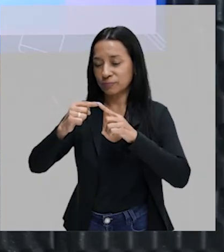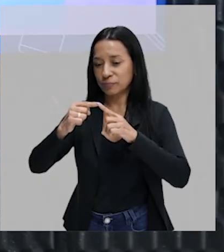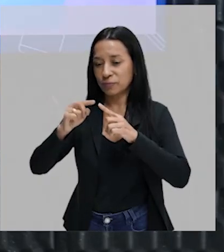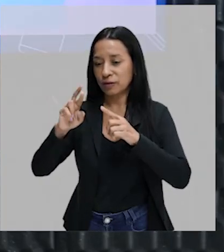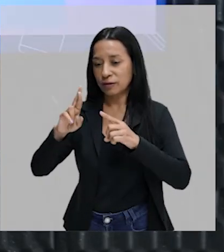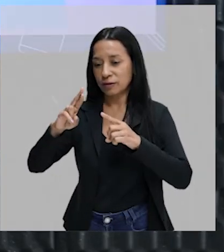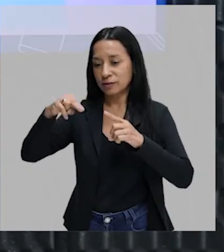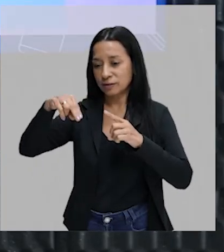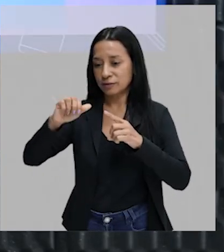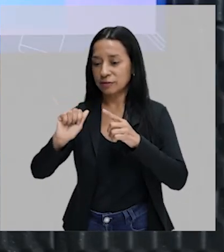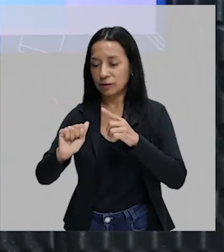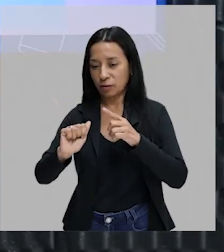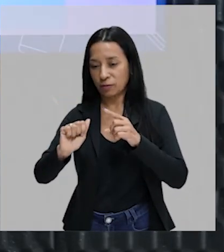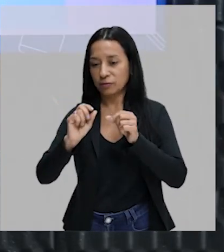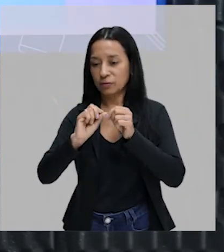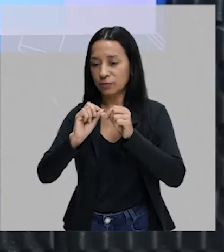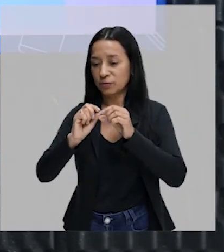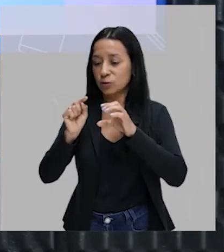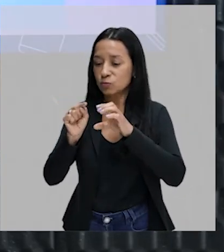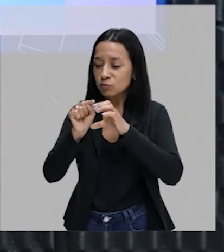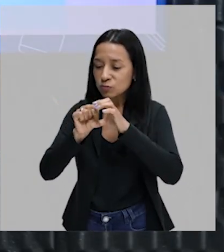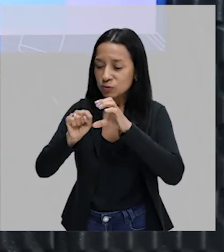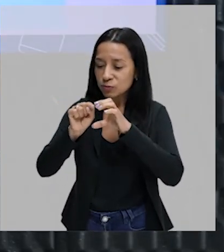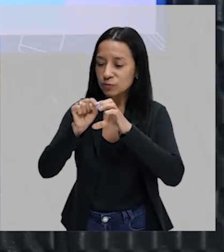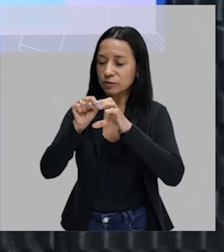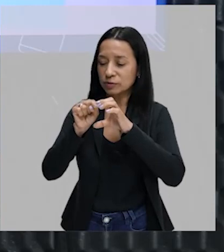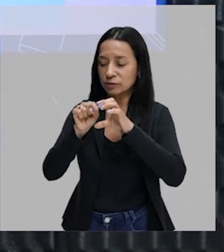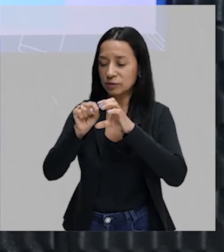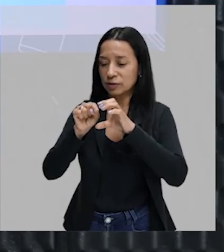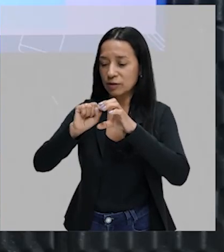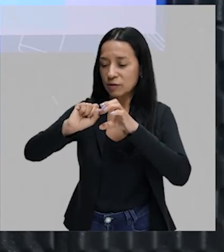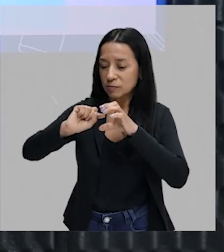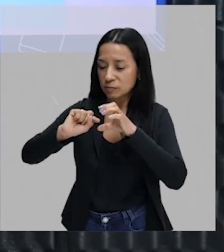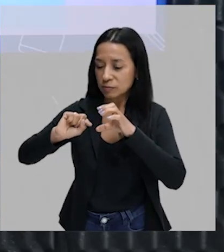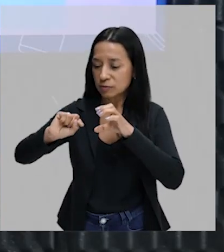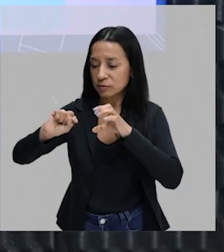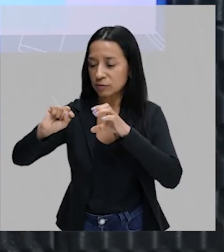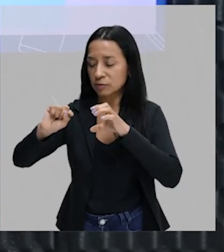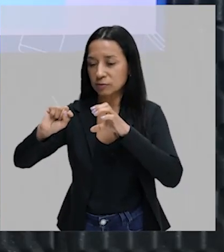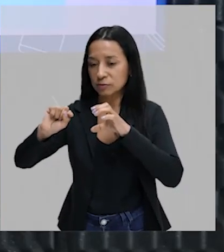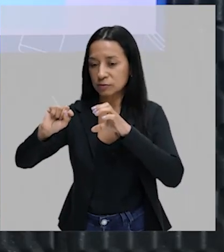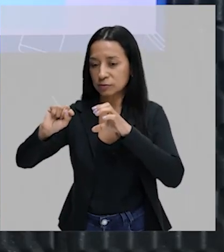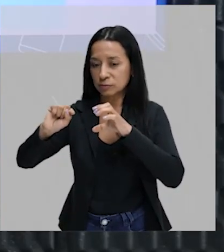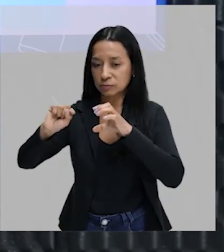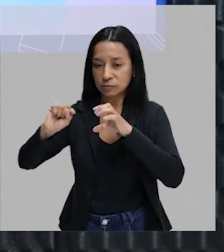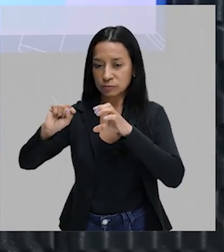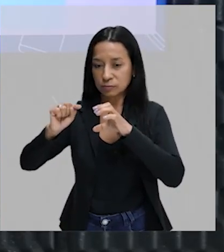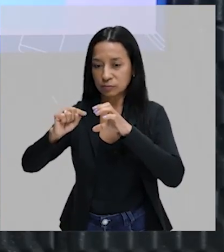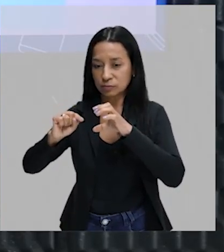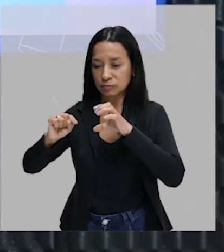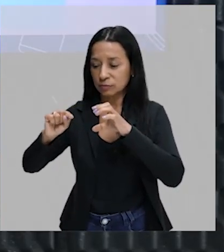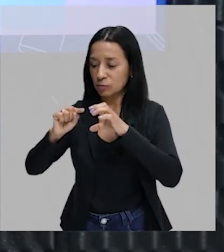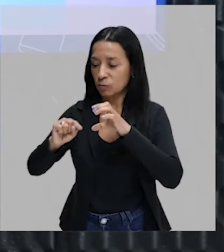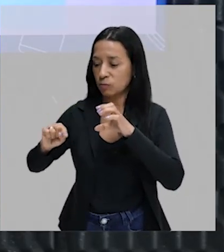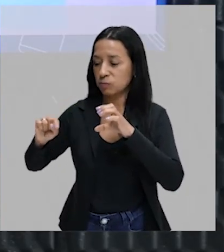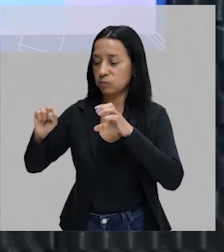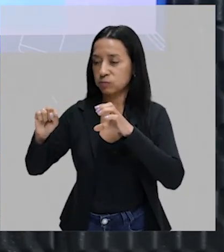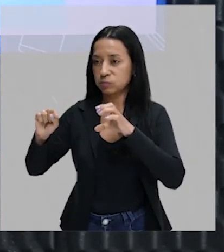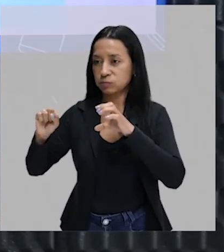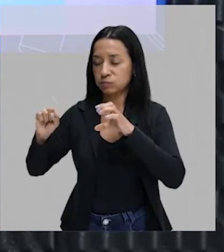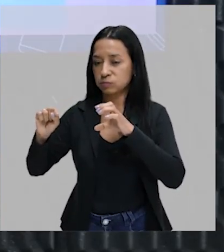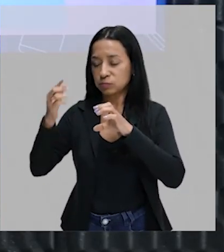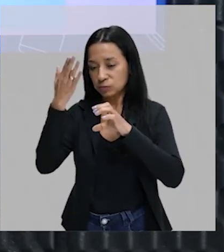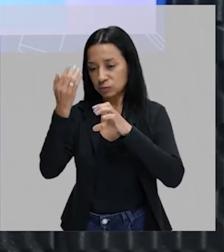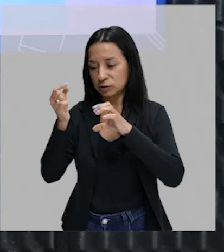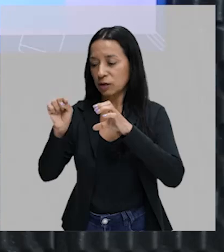produzido dentro do núcleo. Então, ele vai sair do núcleo, vai para o citoplasma, que o citoplasma, só para quem não